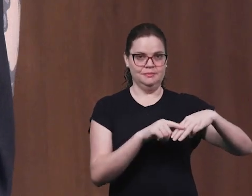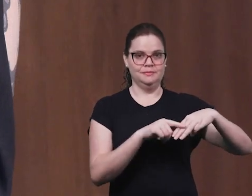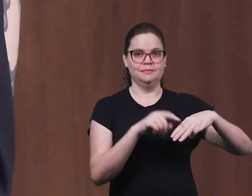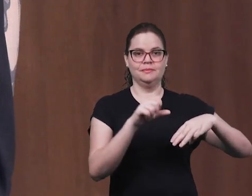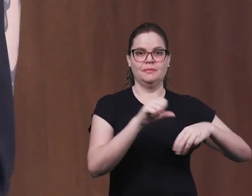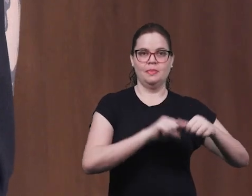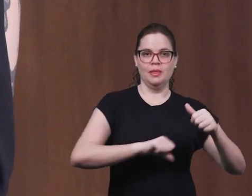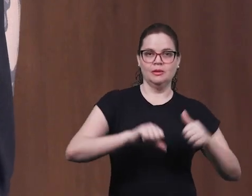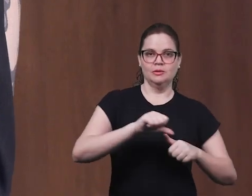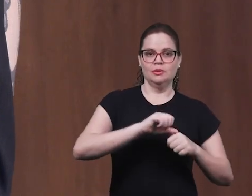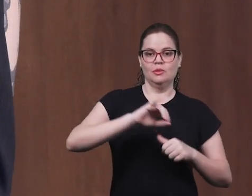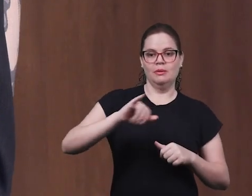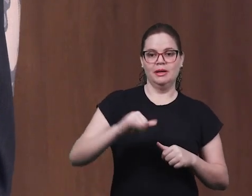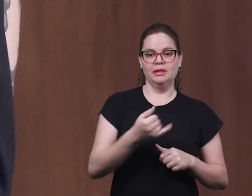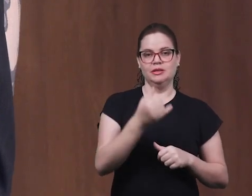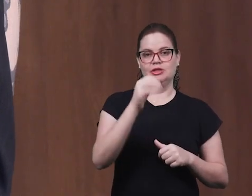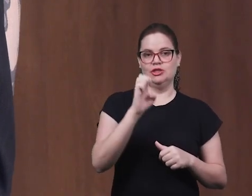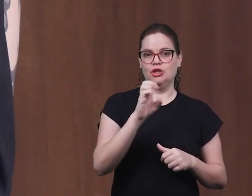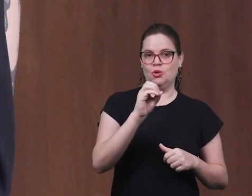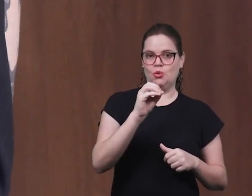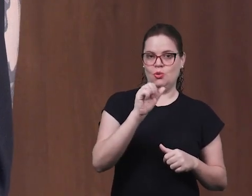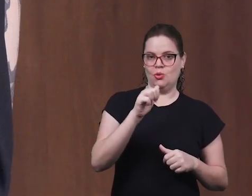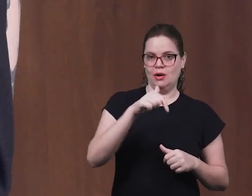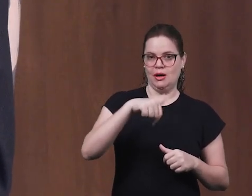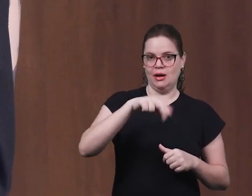entrou Nabucodonosor, já aconteceu a primeira leva.